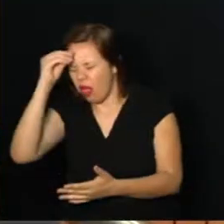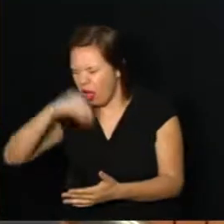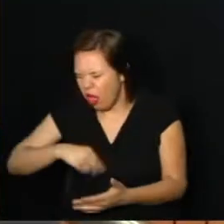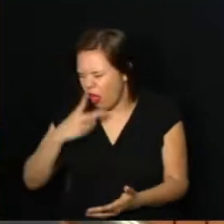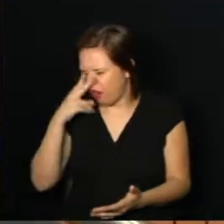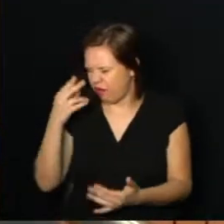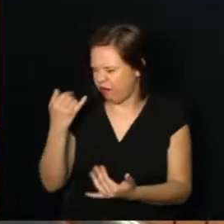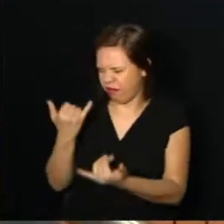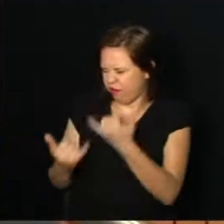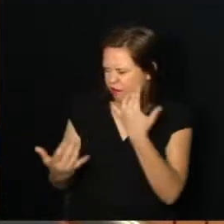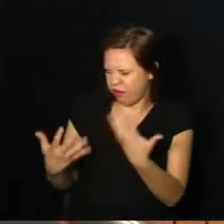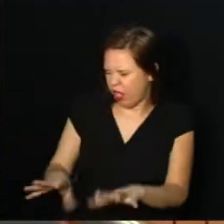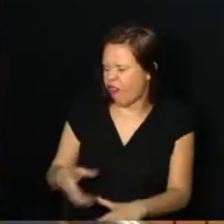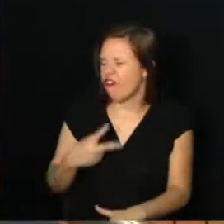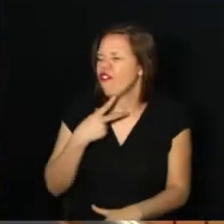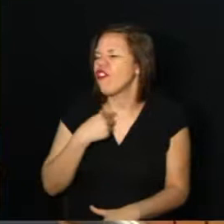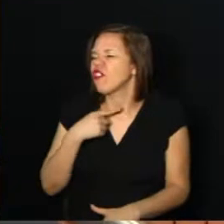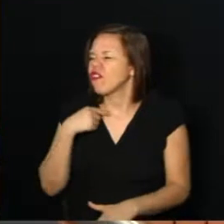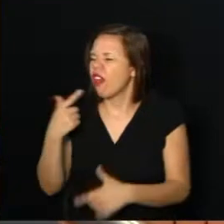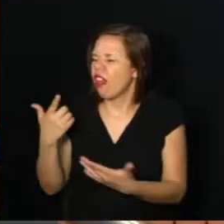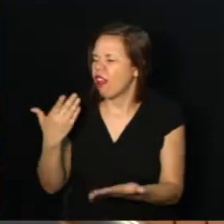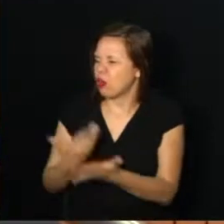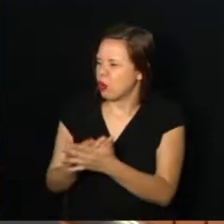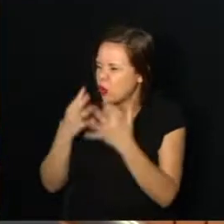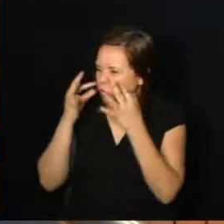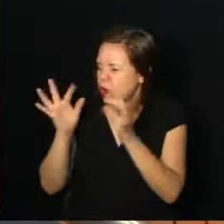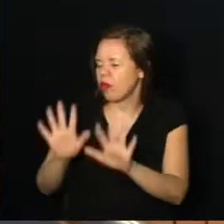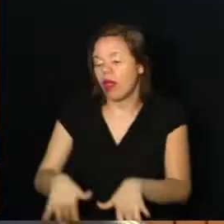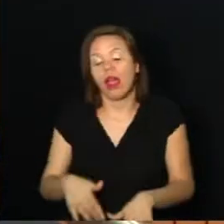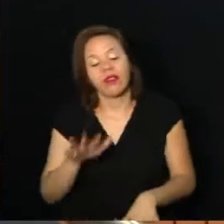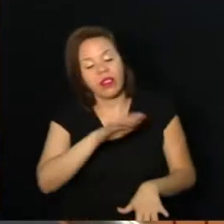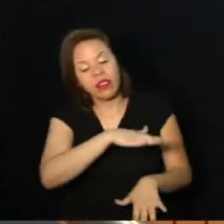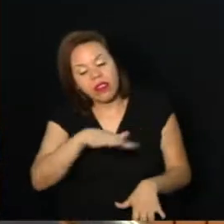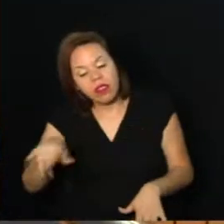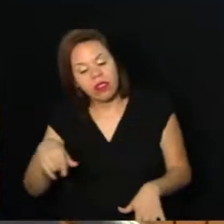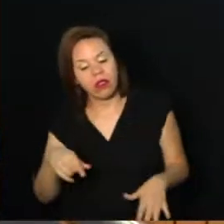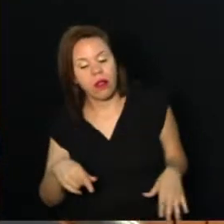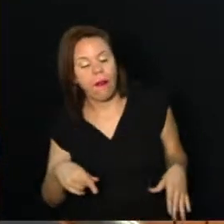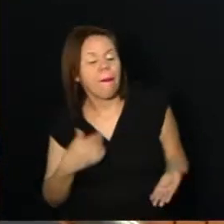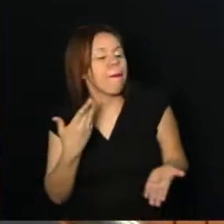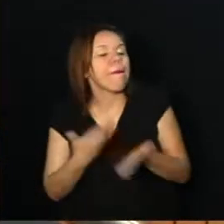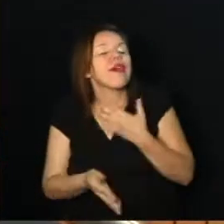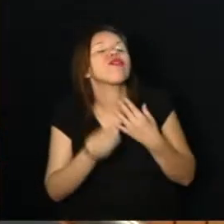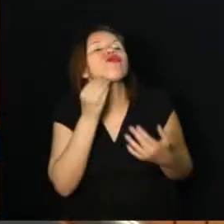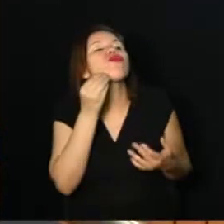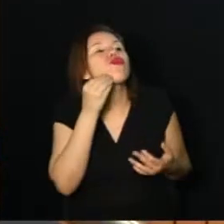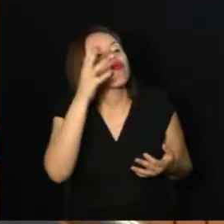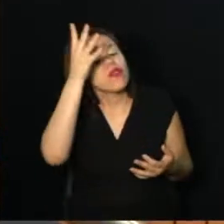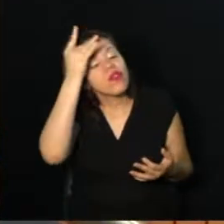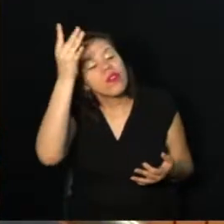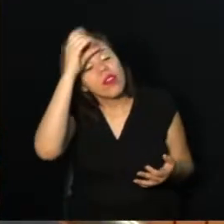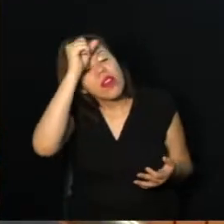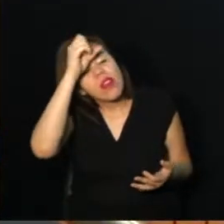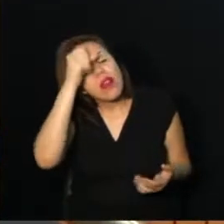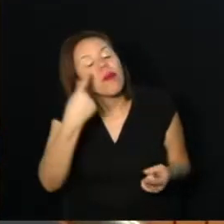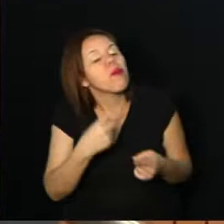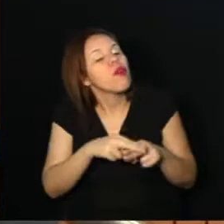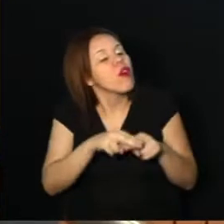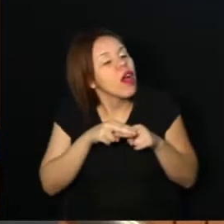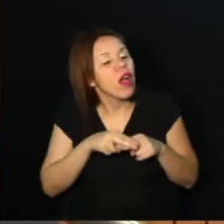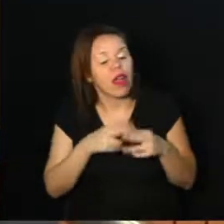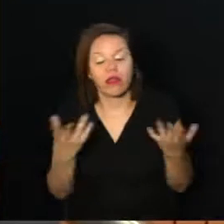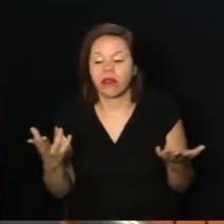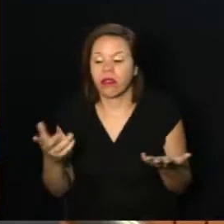de interesse. E muitas vezes uma criança perde a oportunidade de aprendizado por causa realmente de um